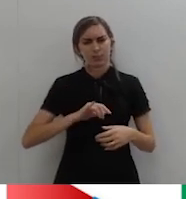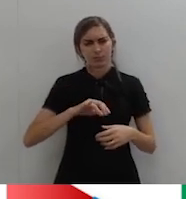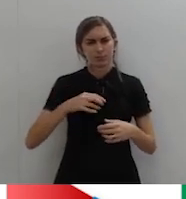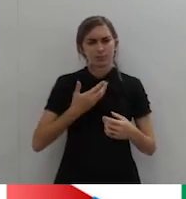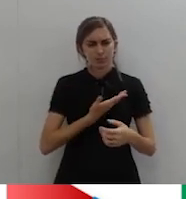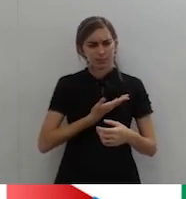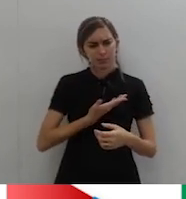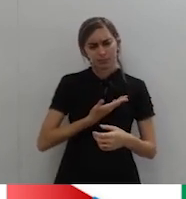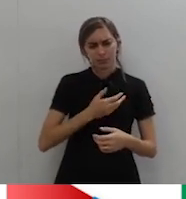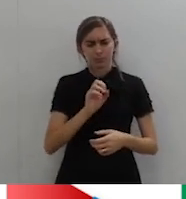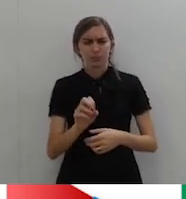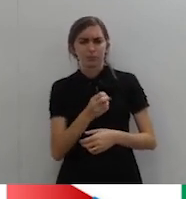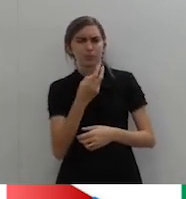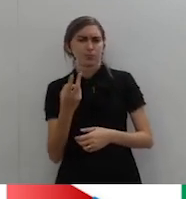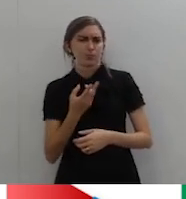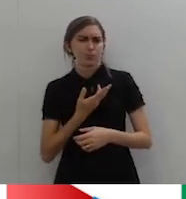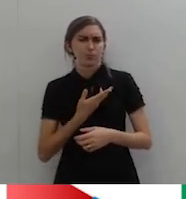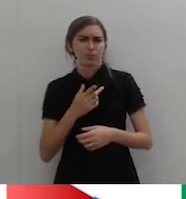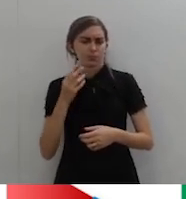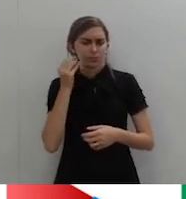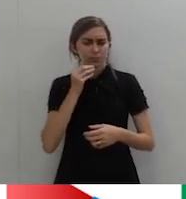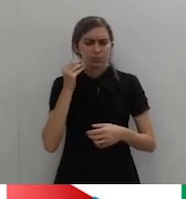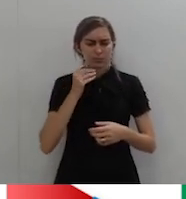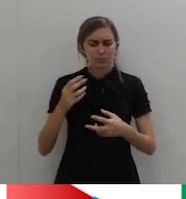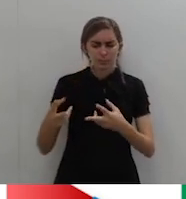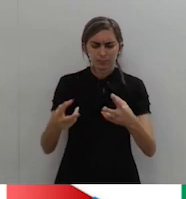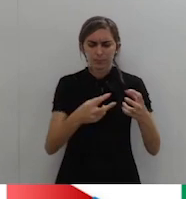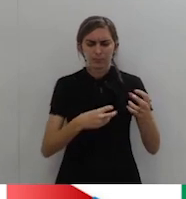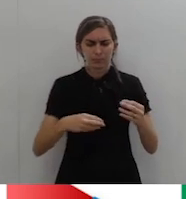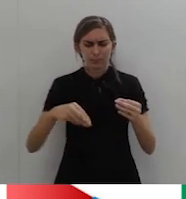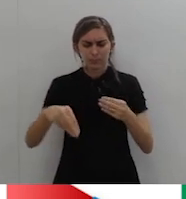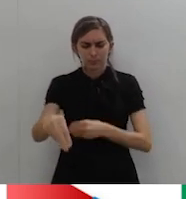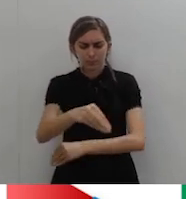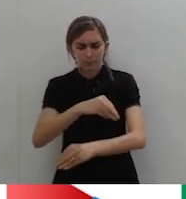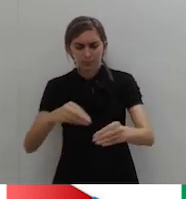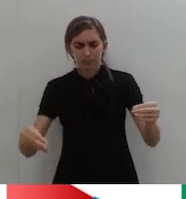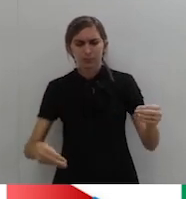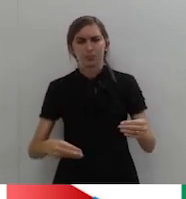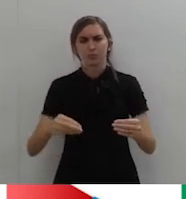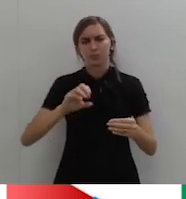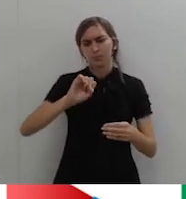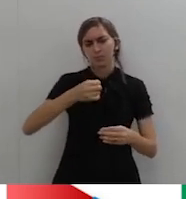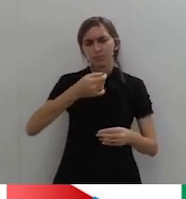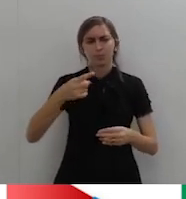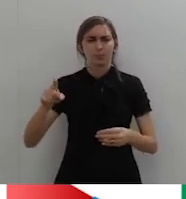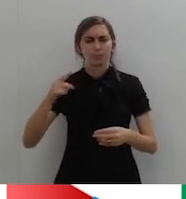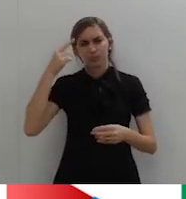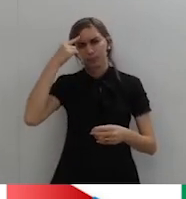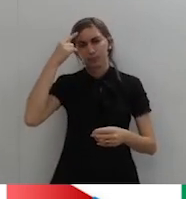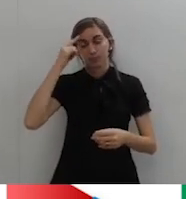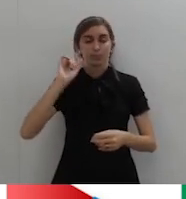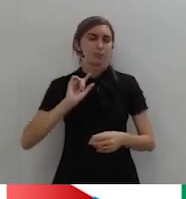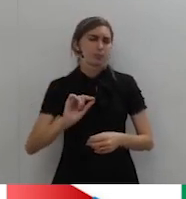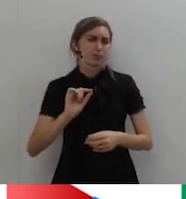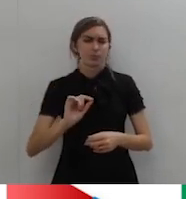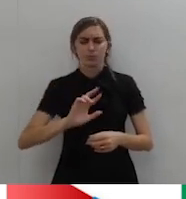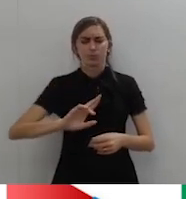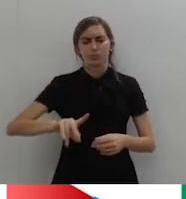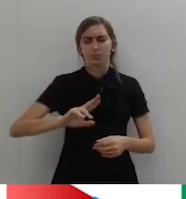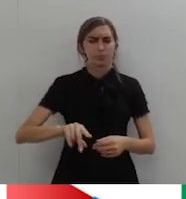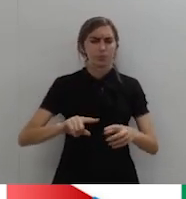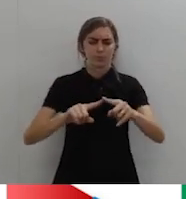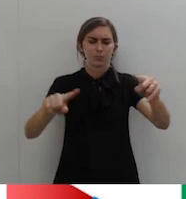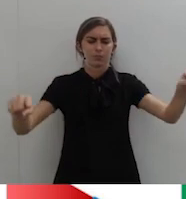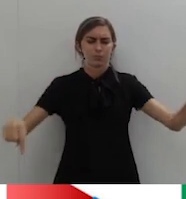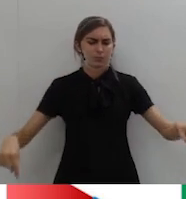jogar com um colega ou uma colega tentando capturar as suas peças. Então, o jogo de salão, vocês têm que pensar no seguinte: não